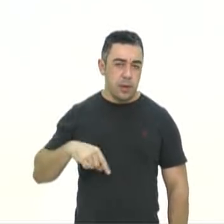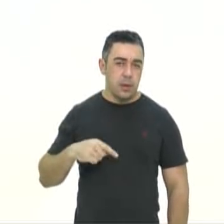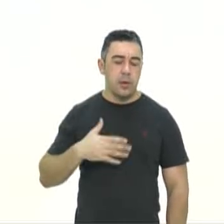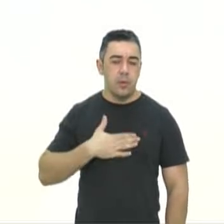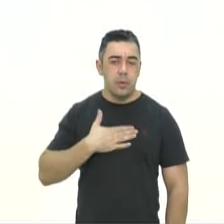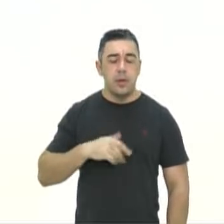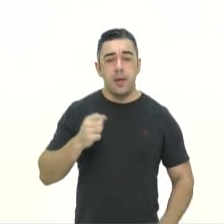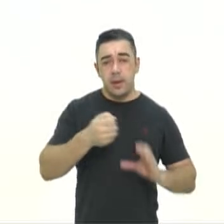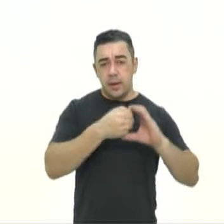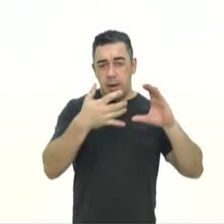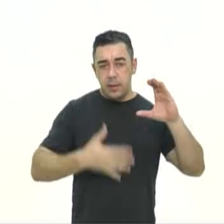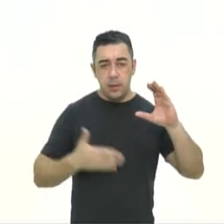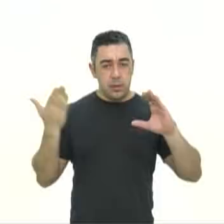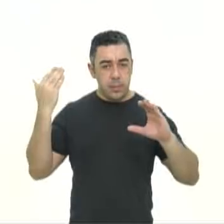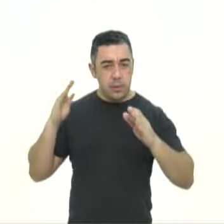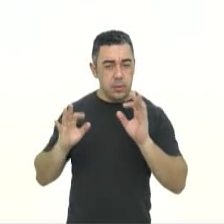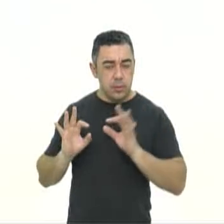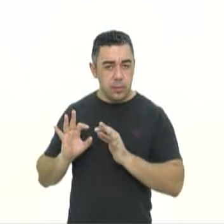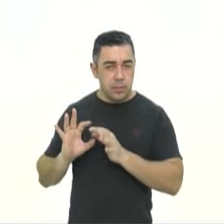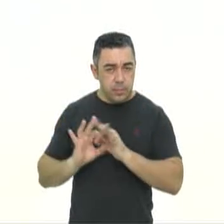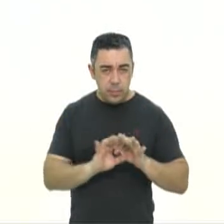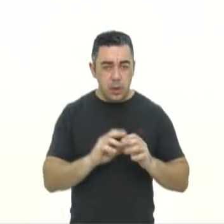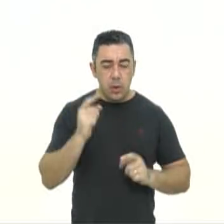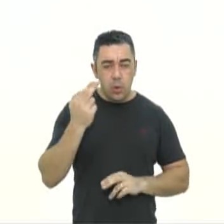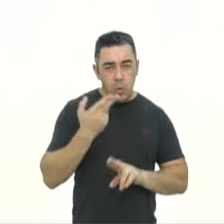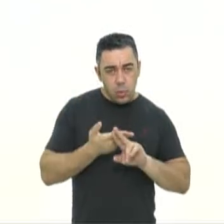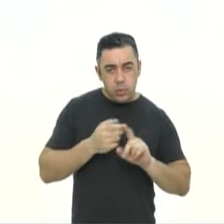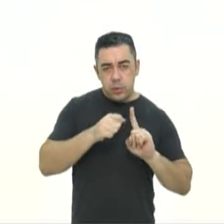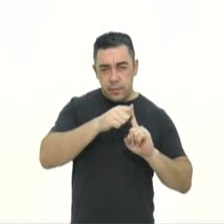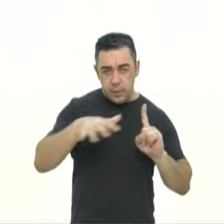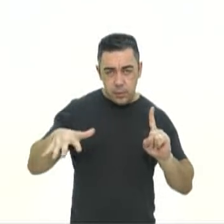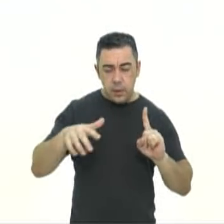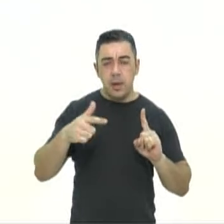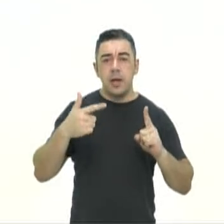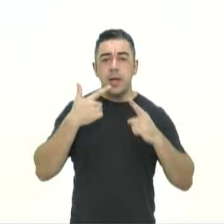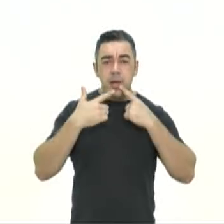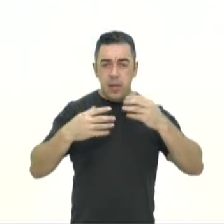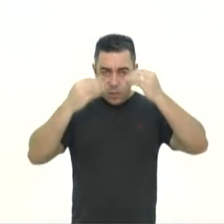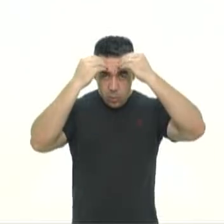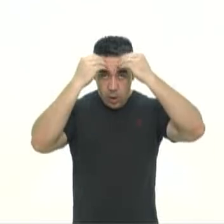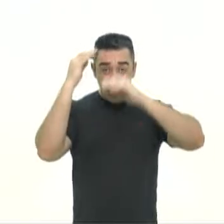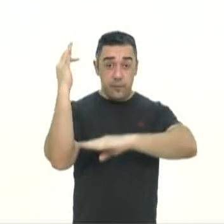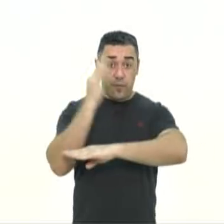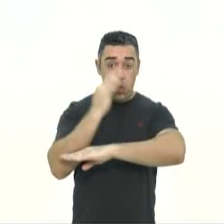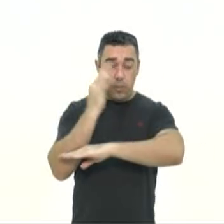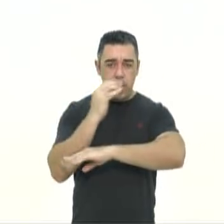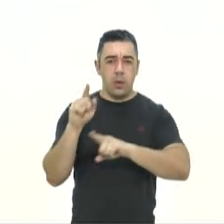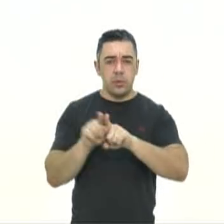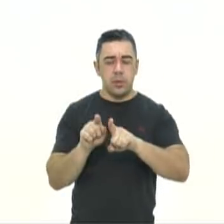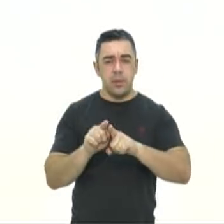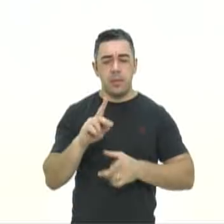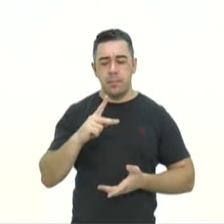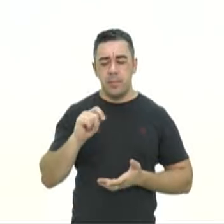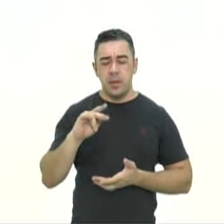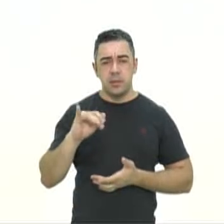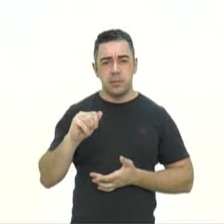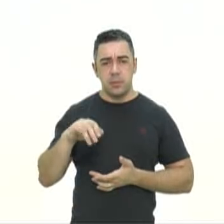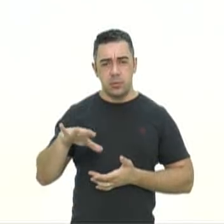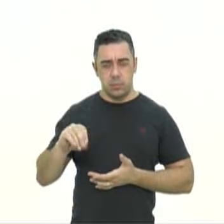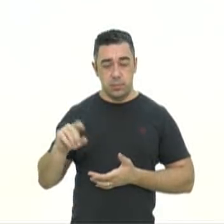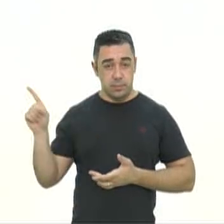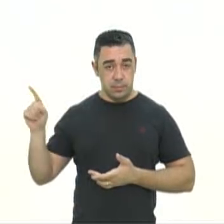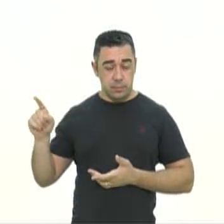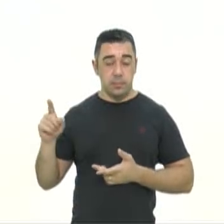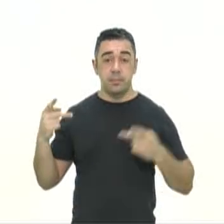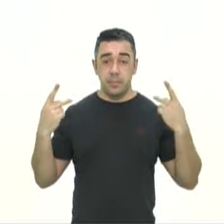São características da época: uso excessivo de figuras de linguagem, linguagem rebuscada e o pessimismo. O Sermão da